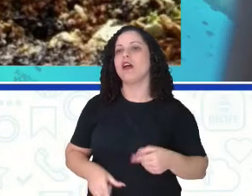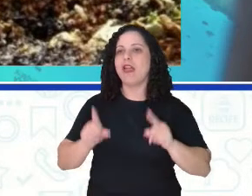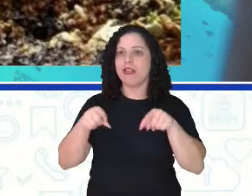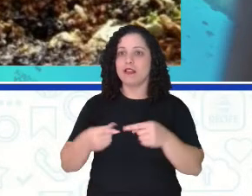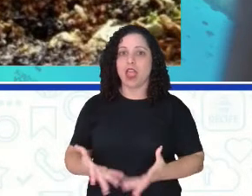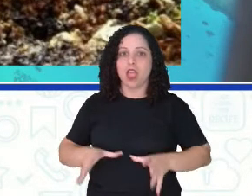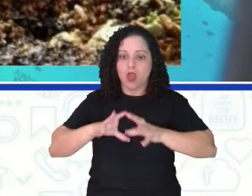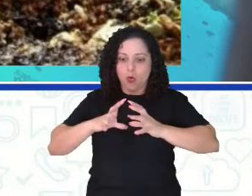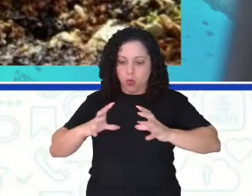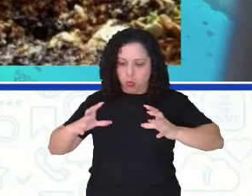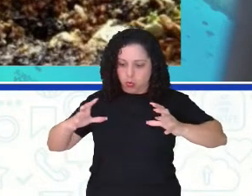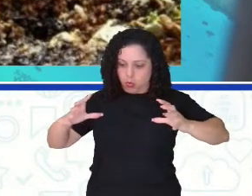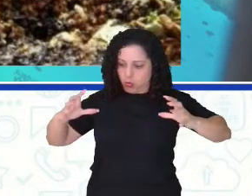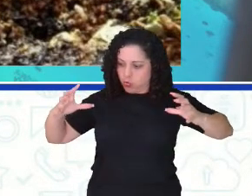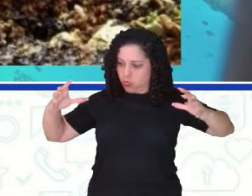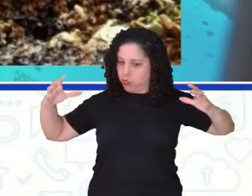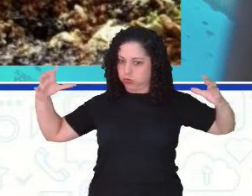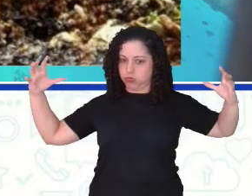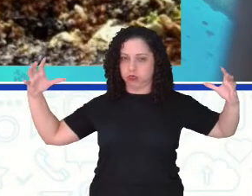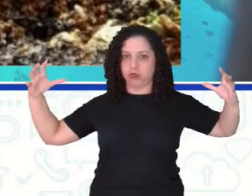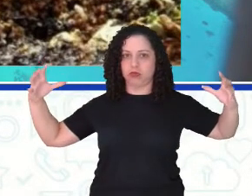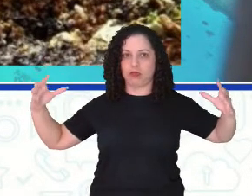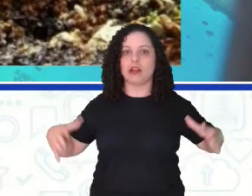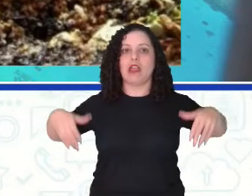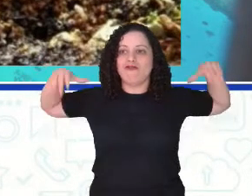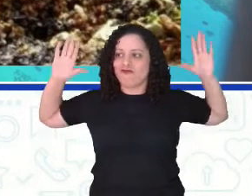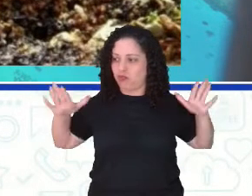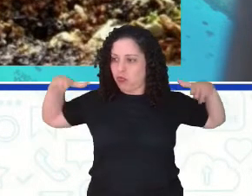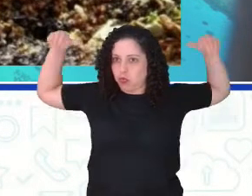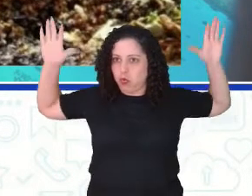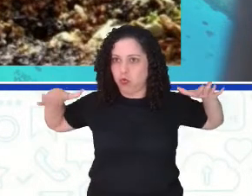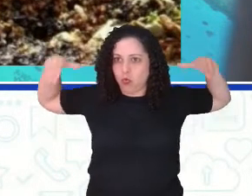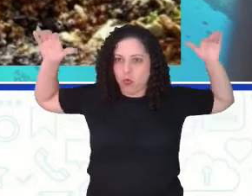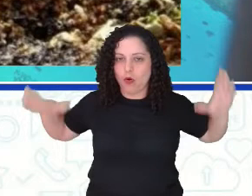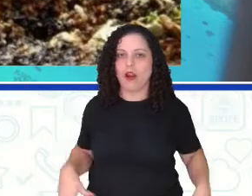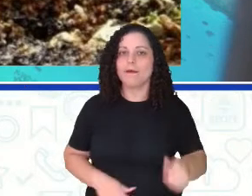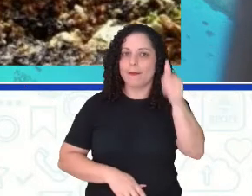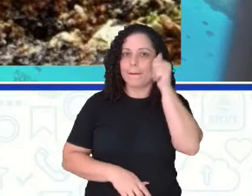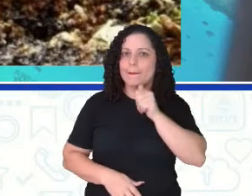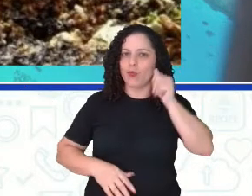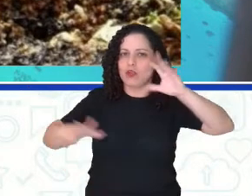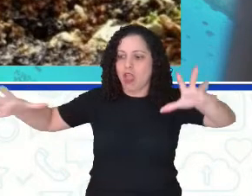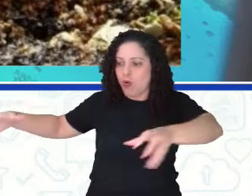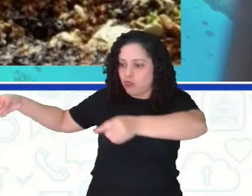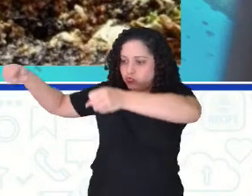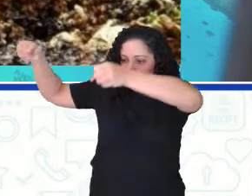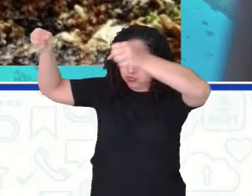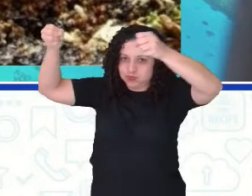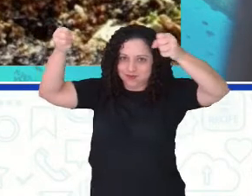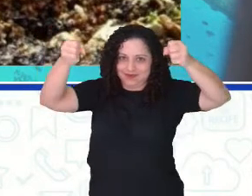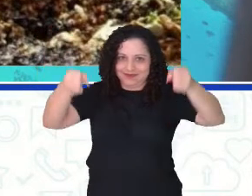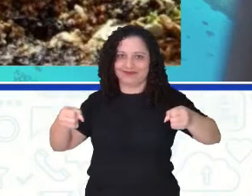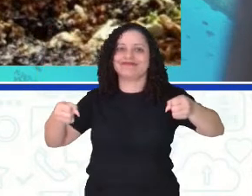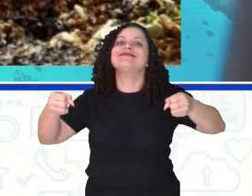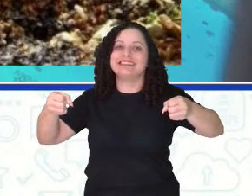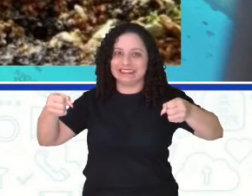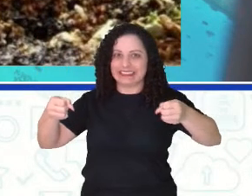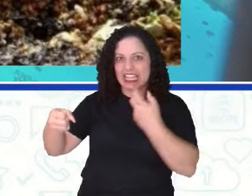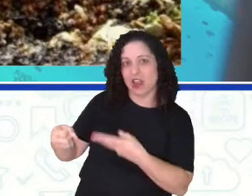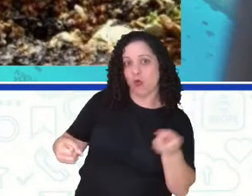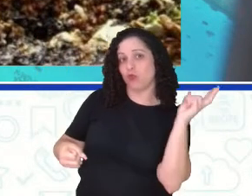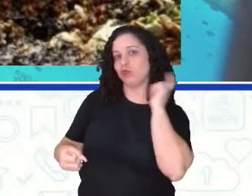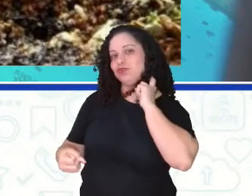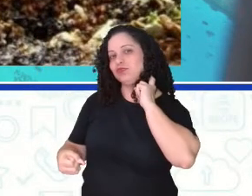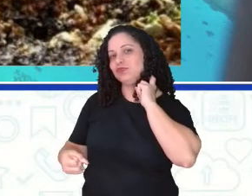raposa voadora. Então você veja aí a jovem segurando a criatura aí,